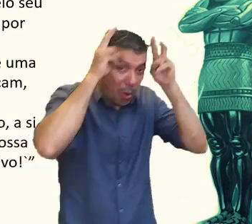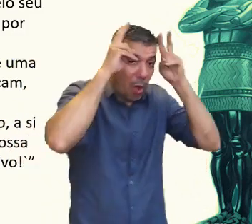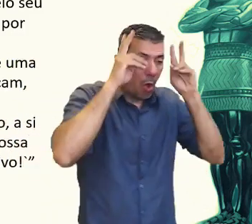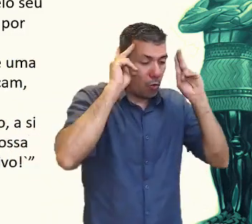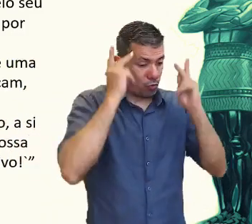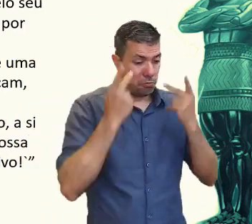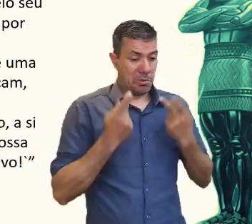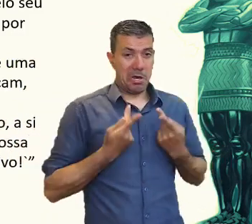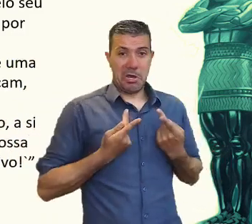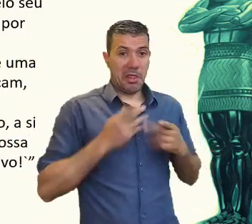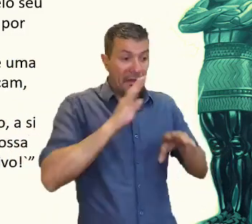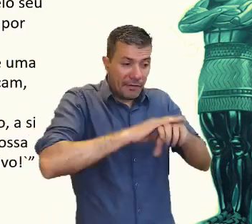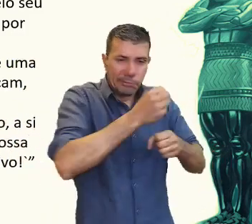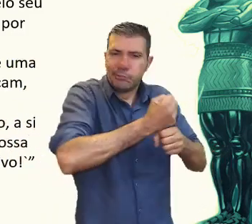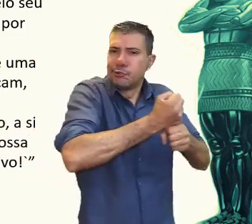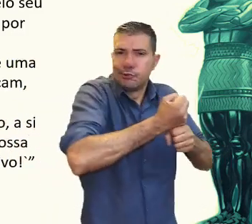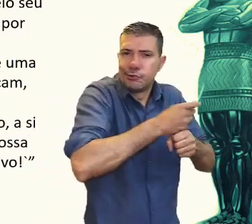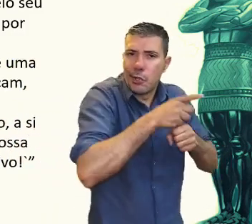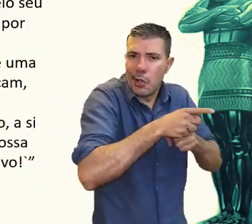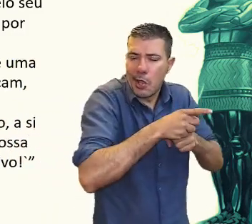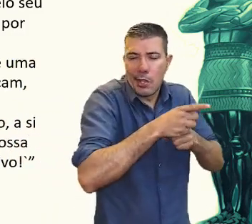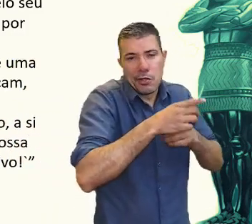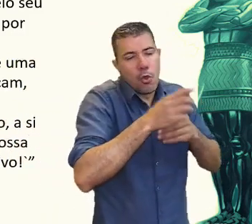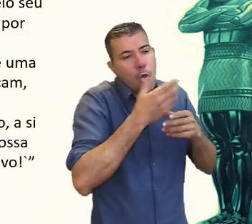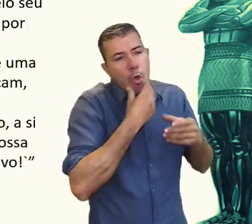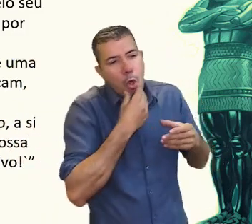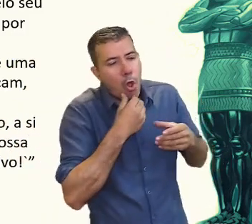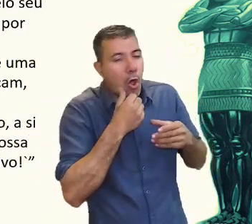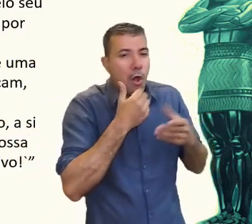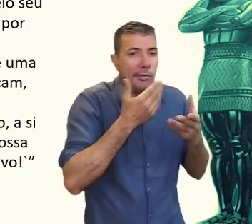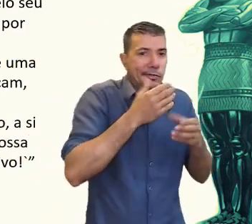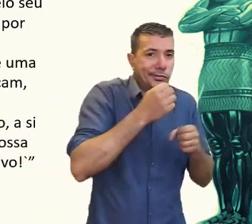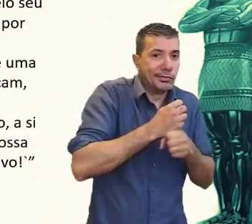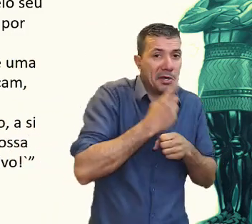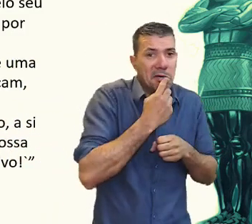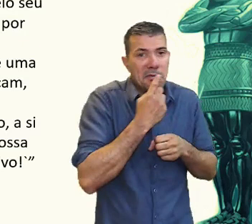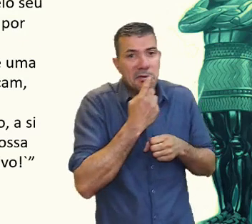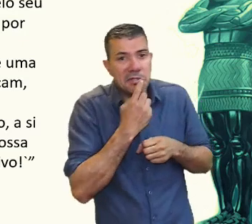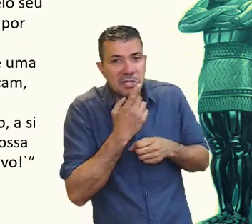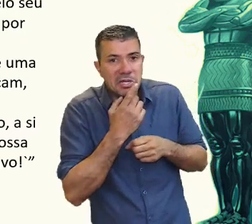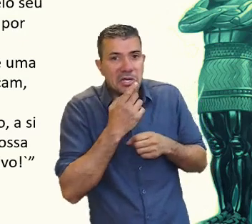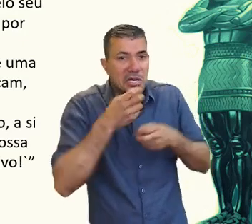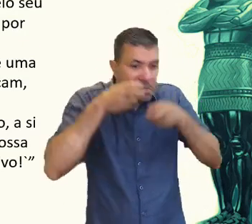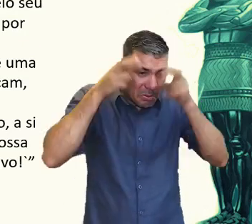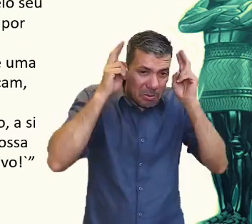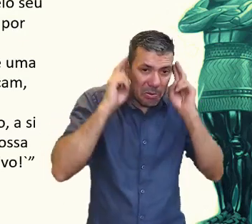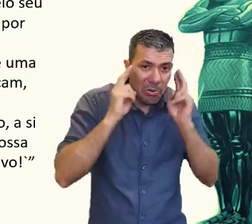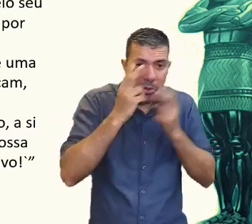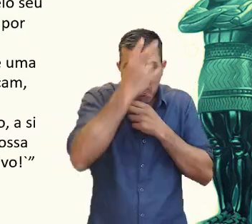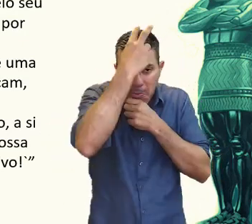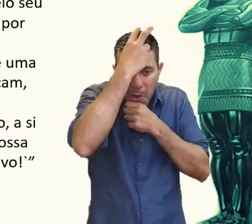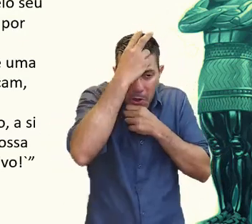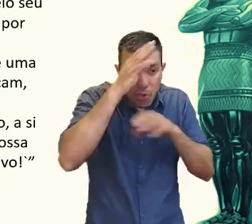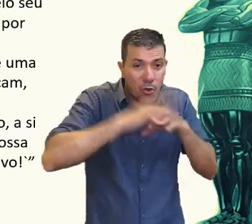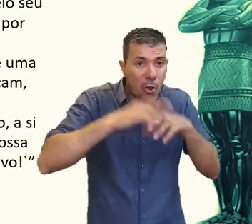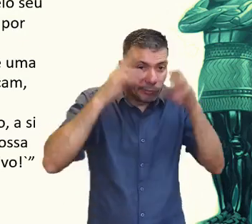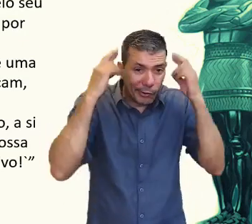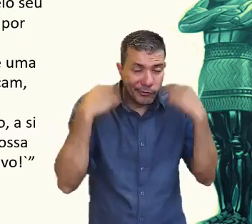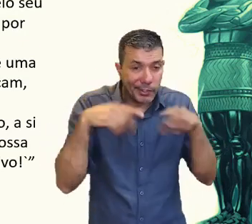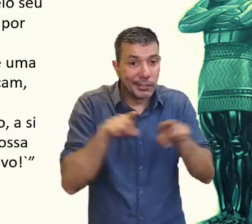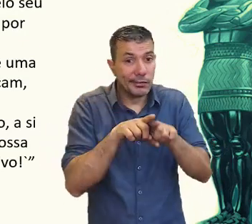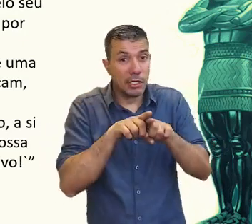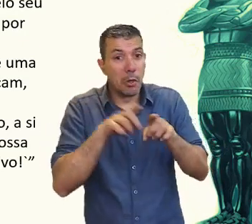mãos, isto é, desta criação, nem por sangue de bodes e bezerros, mas por seu próprio